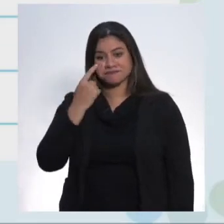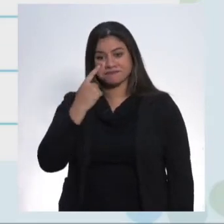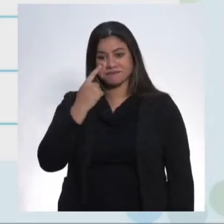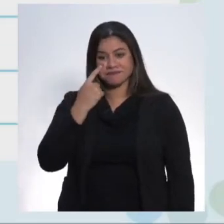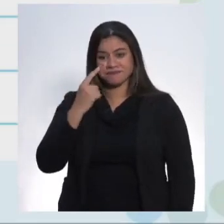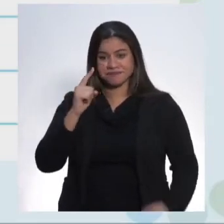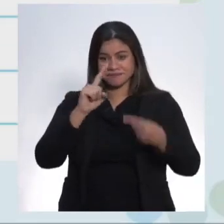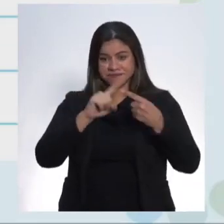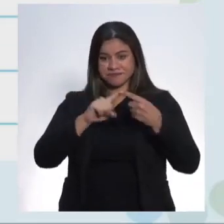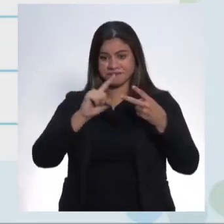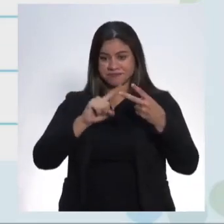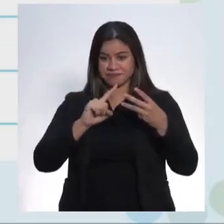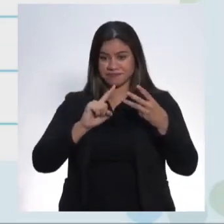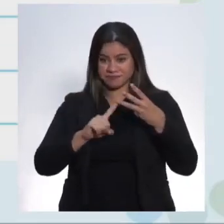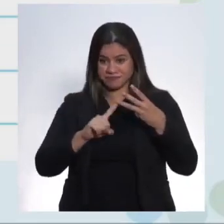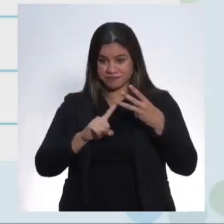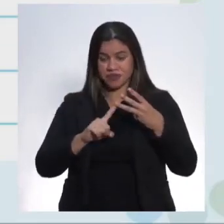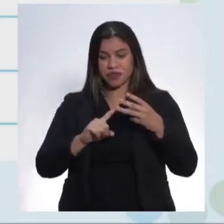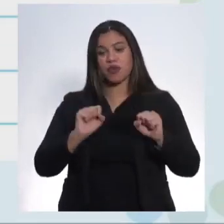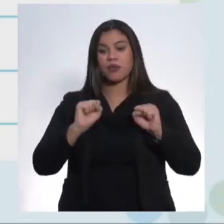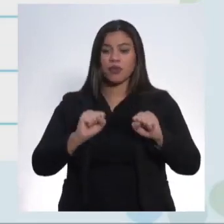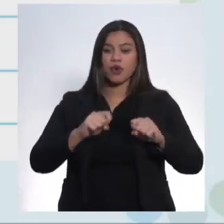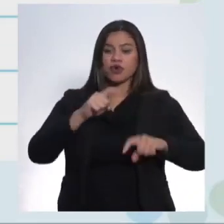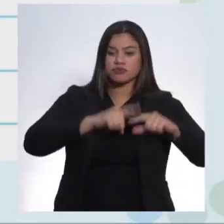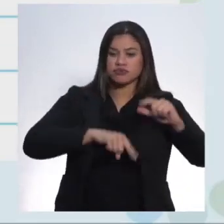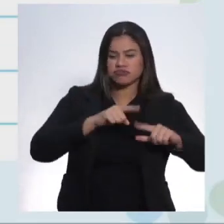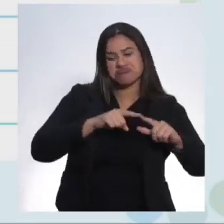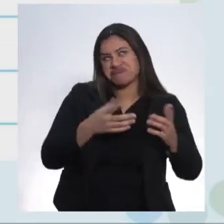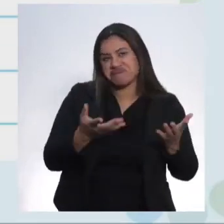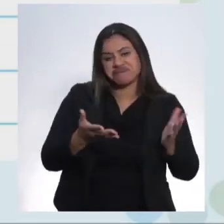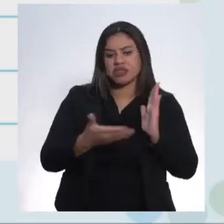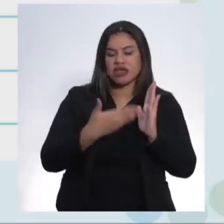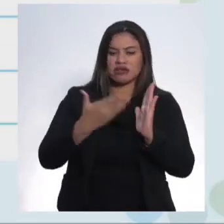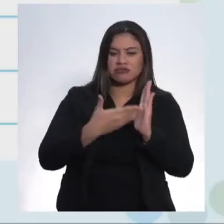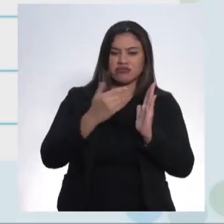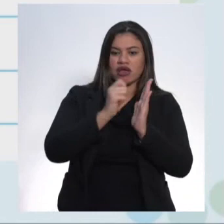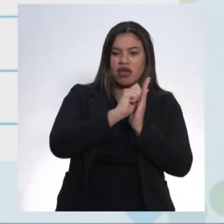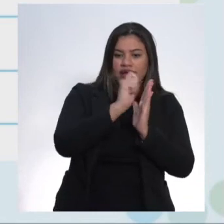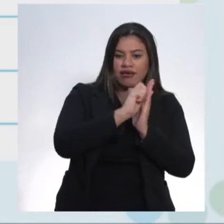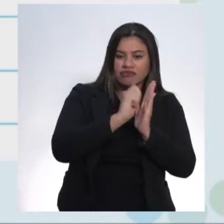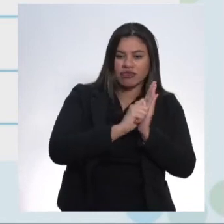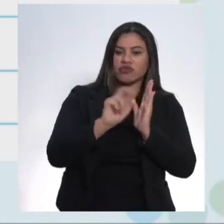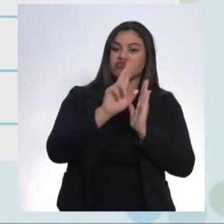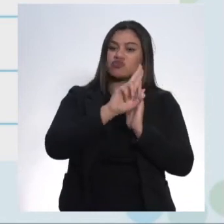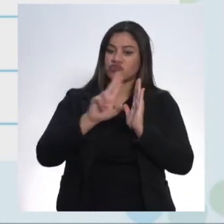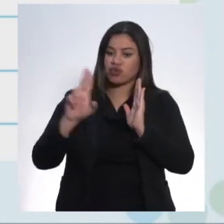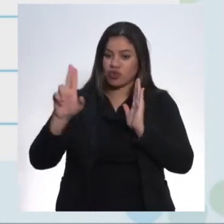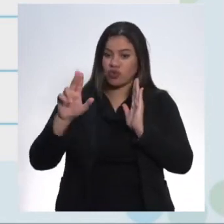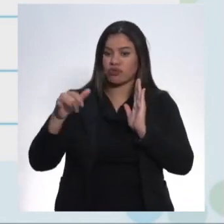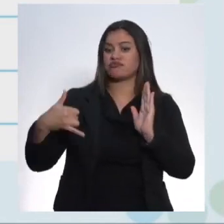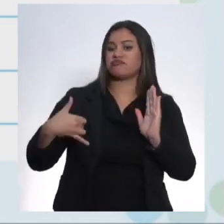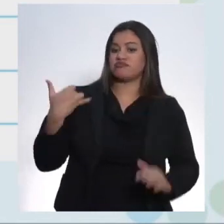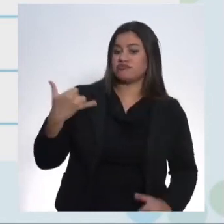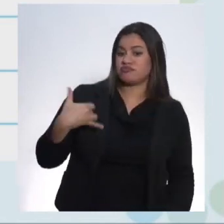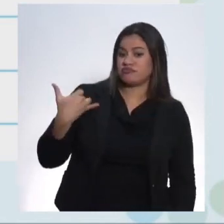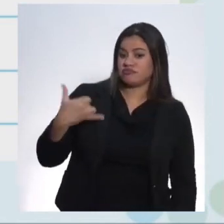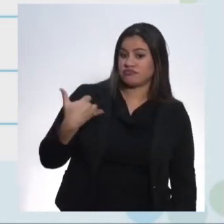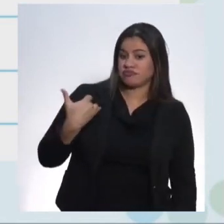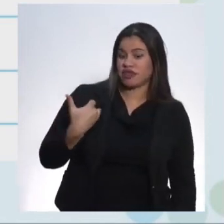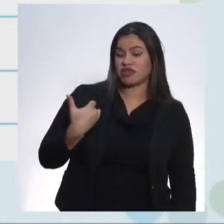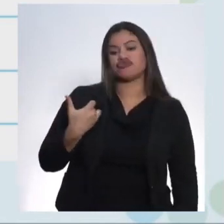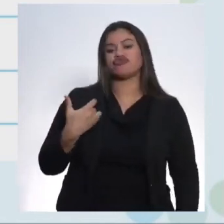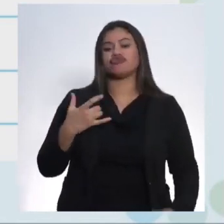no instrumento que vocês estão utilizando para registro, façam essa anotação: nome, idade e